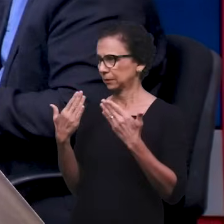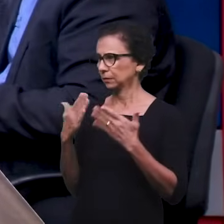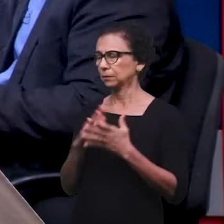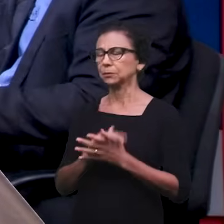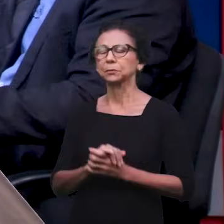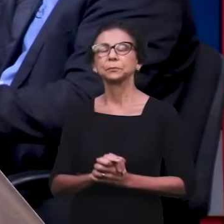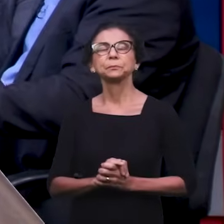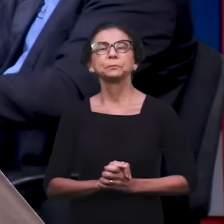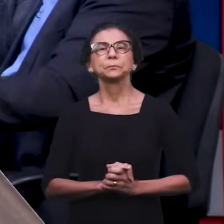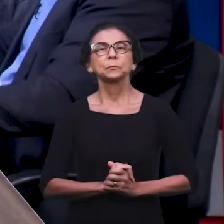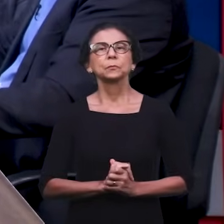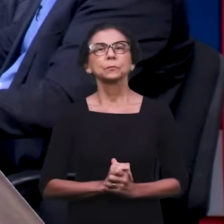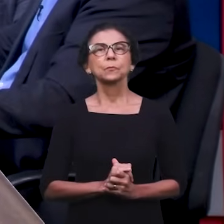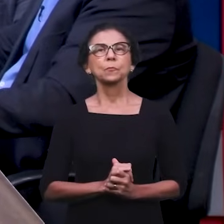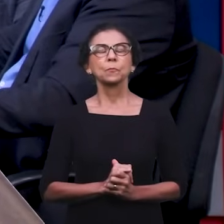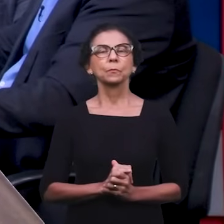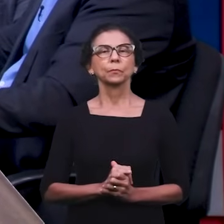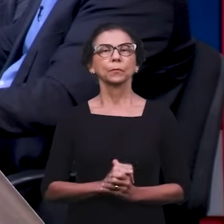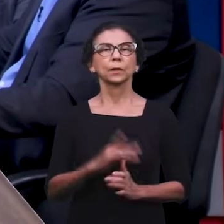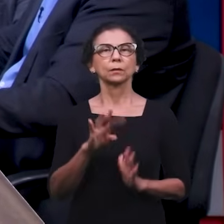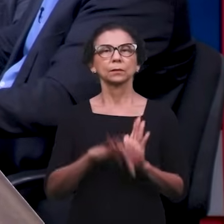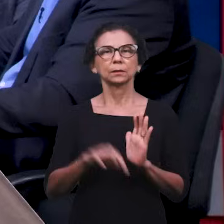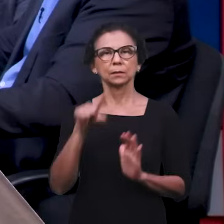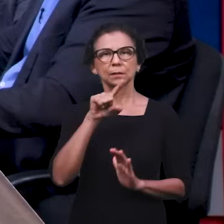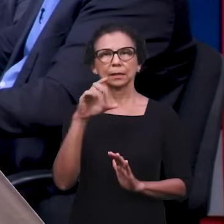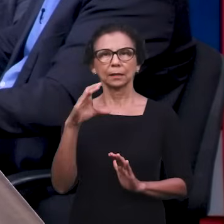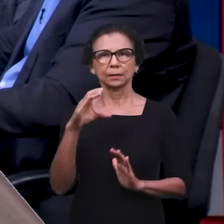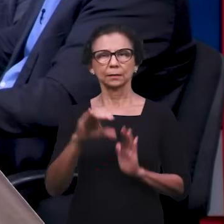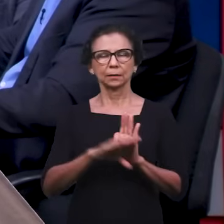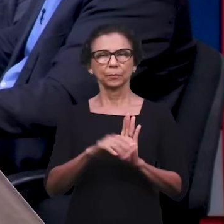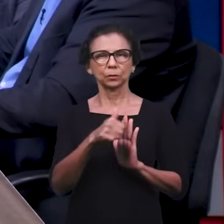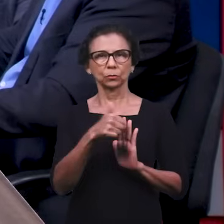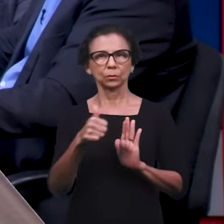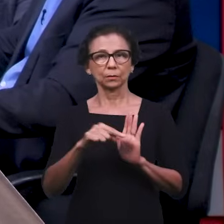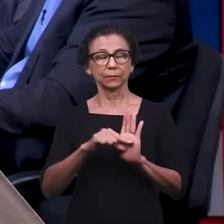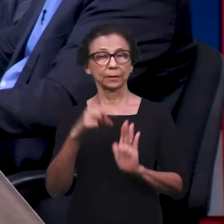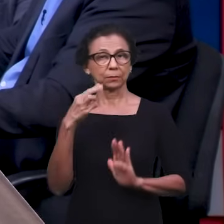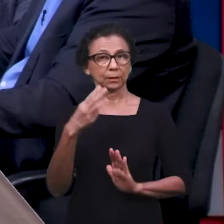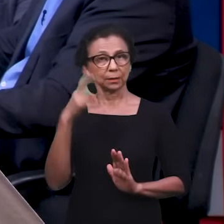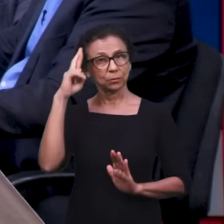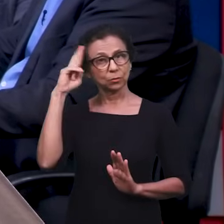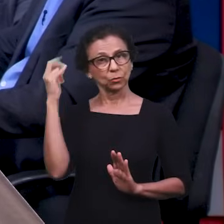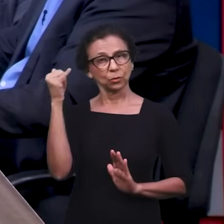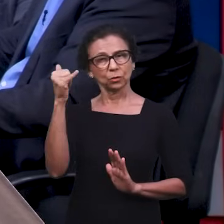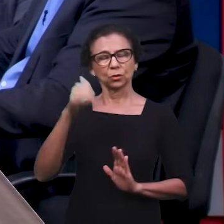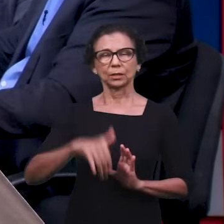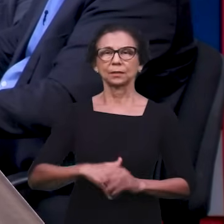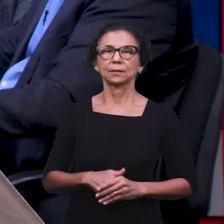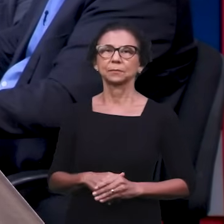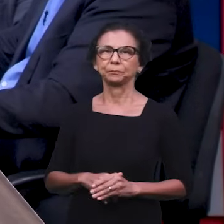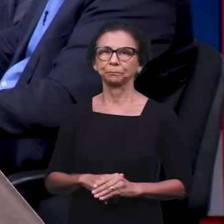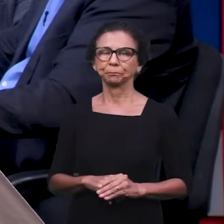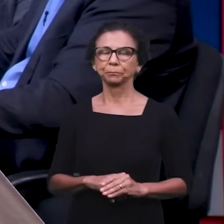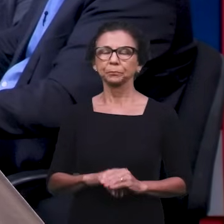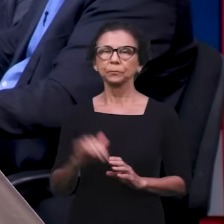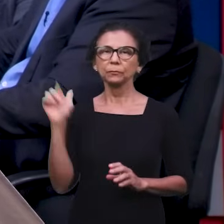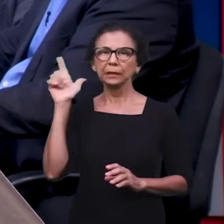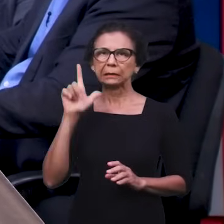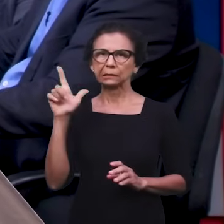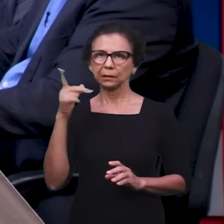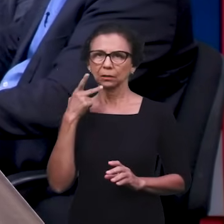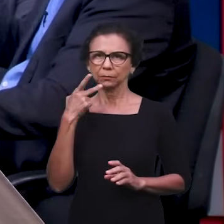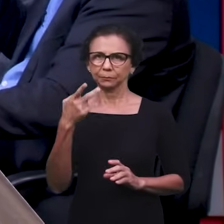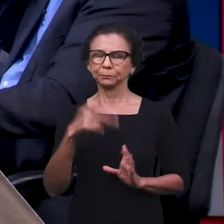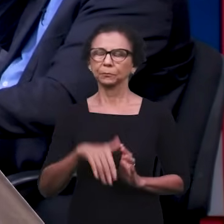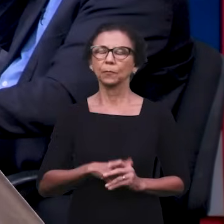atrás. Nesse texto em Zacarias 11, verso 3, o Senhor ele diz assim, o Senhor, pois, me disse, né, a